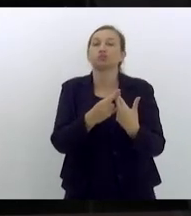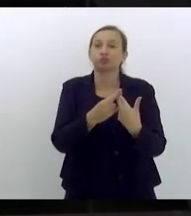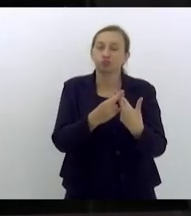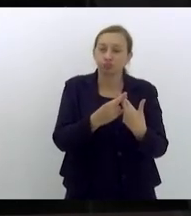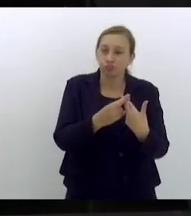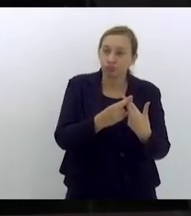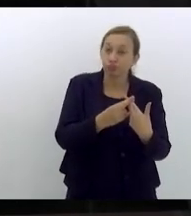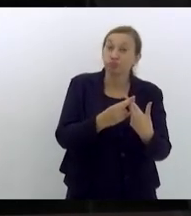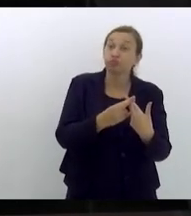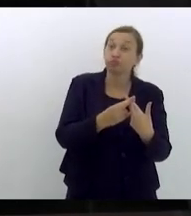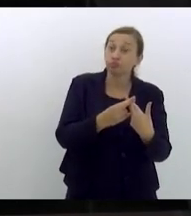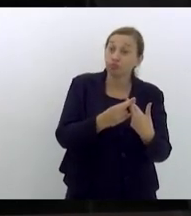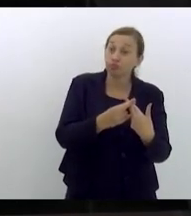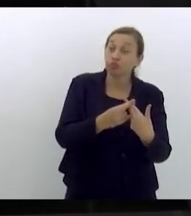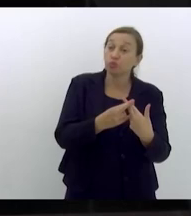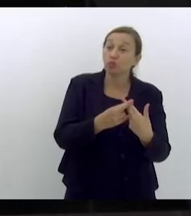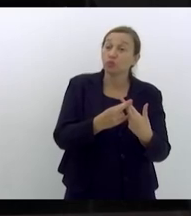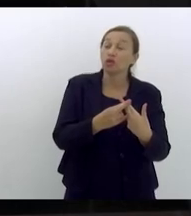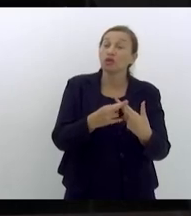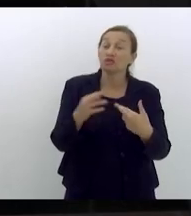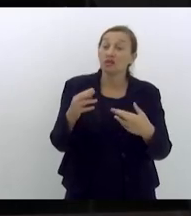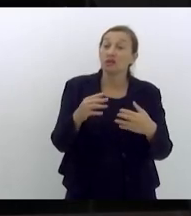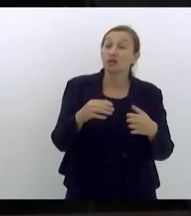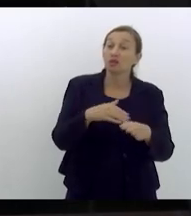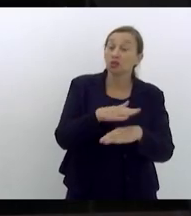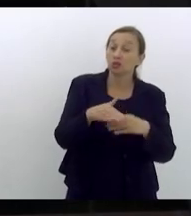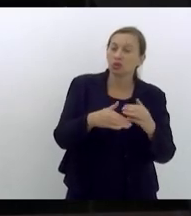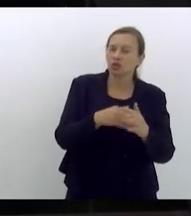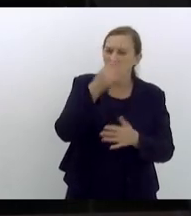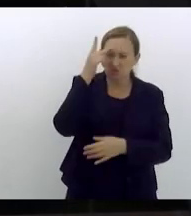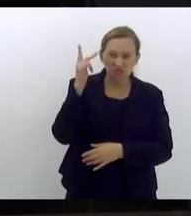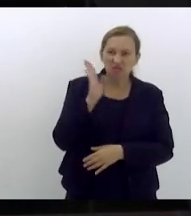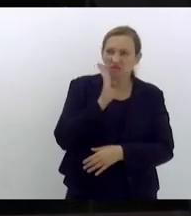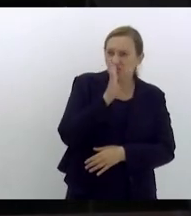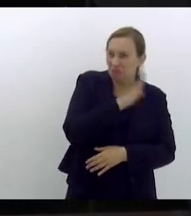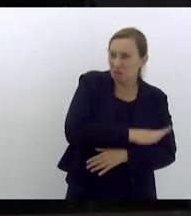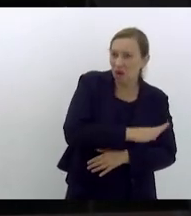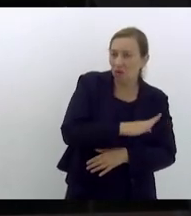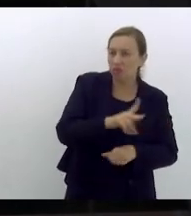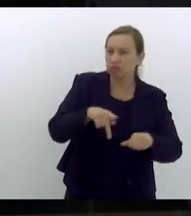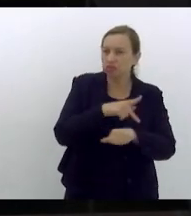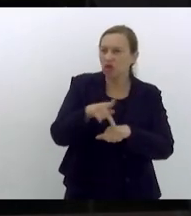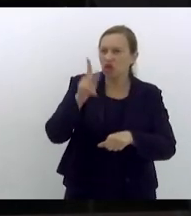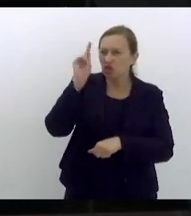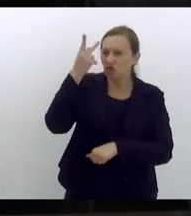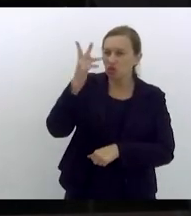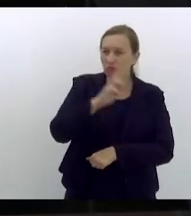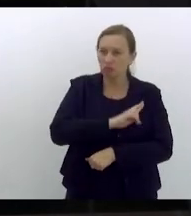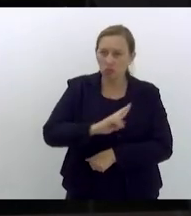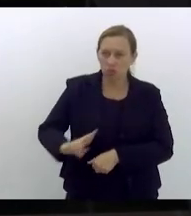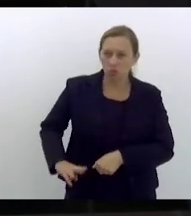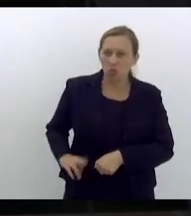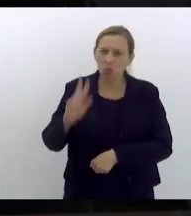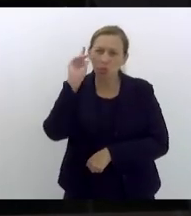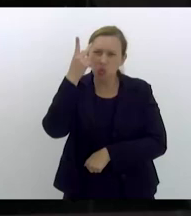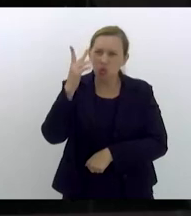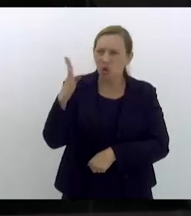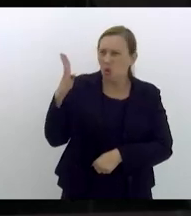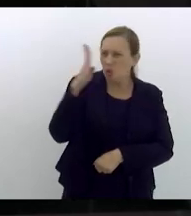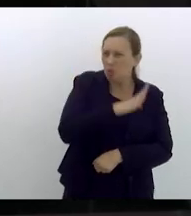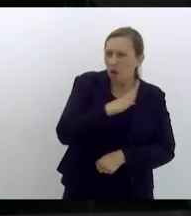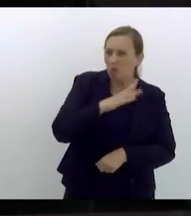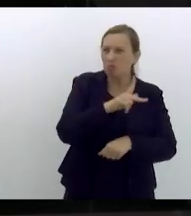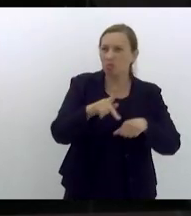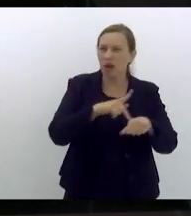daqueles que fizeram mal ao nosso país isso tem uma pessoa na história da República que fez tanto mal para